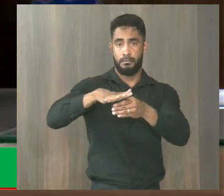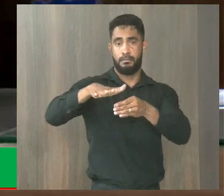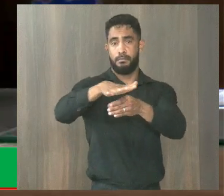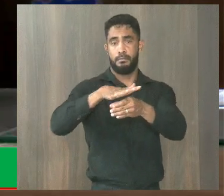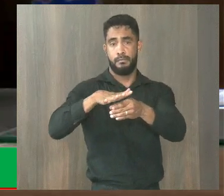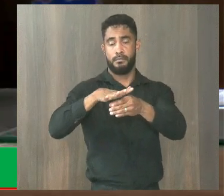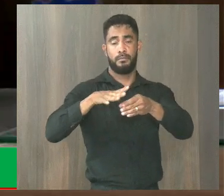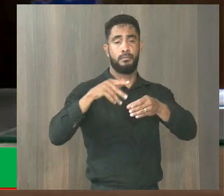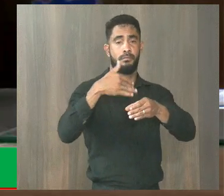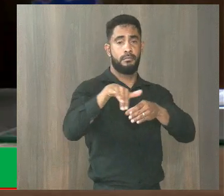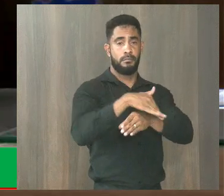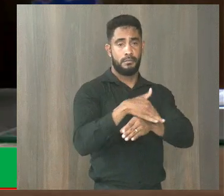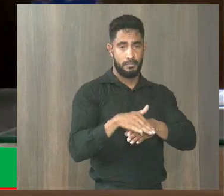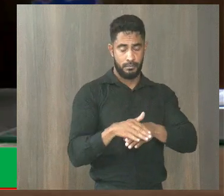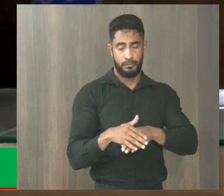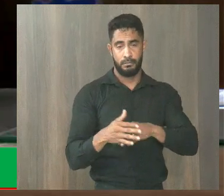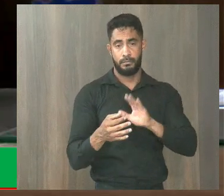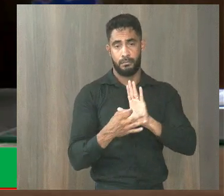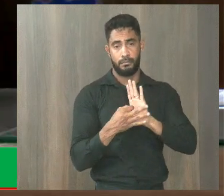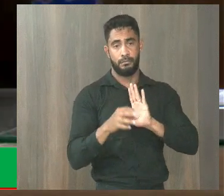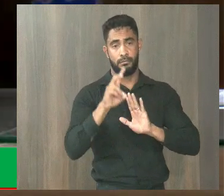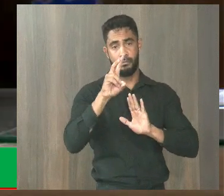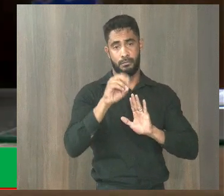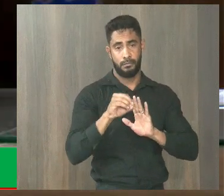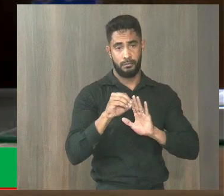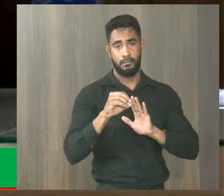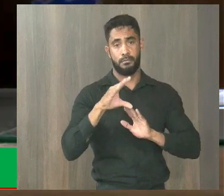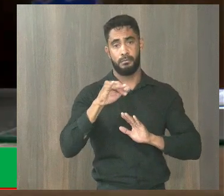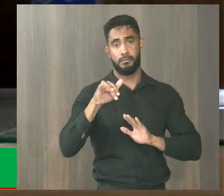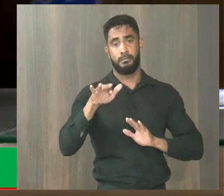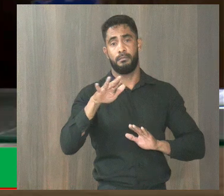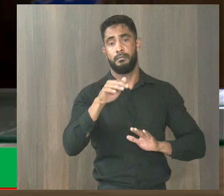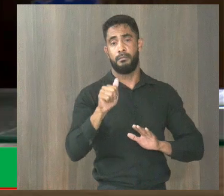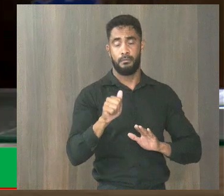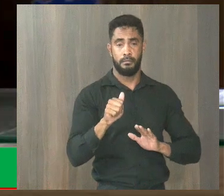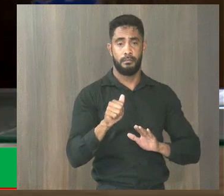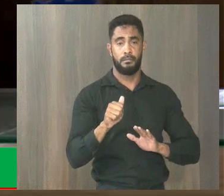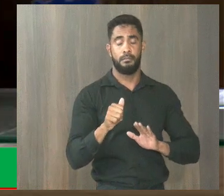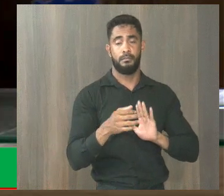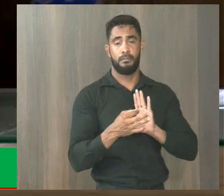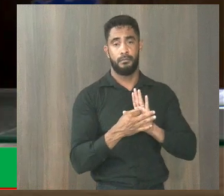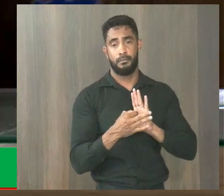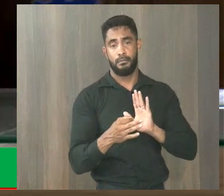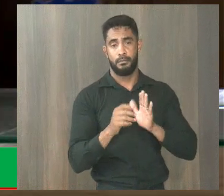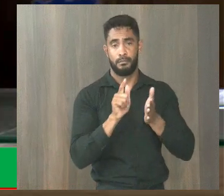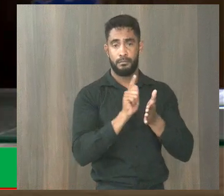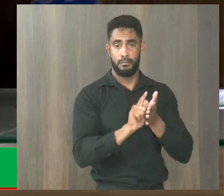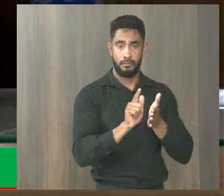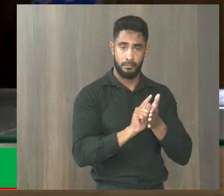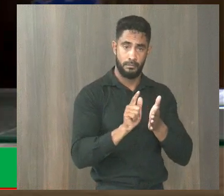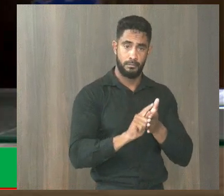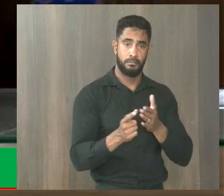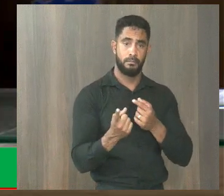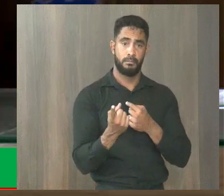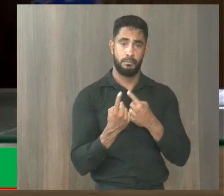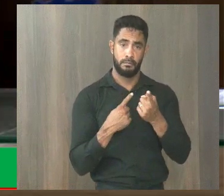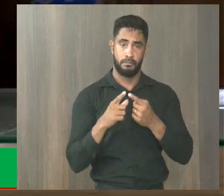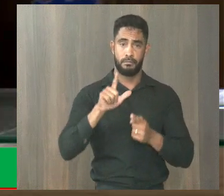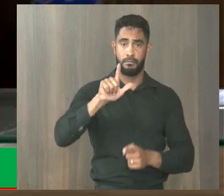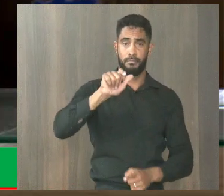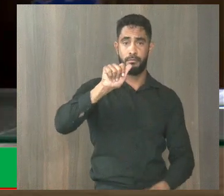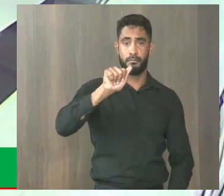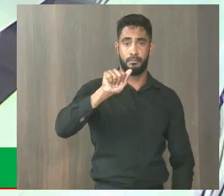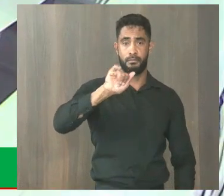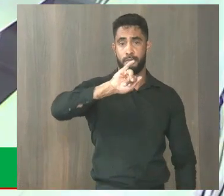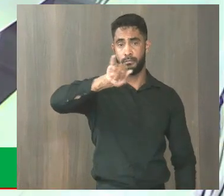de necessidade 50 de 2024, de autoria da vereadora Carmelina de Vicente. Sugere limpeza e manutenção da estrada Lagedinho e